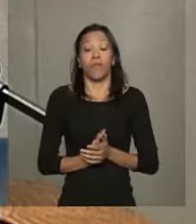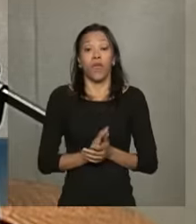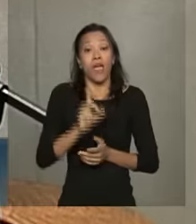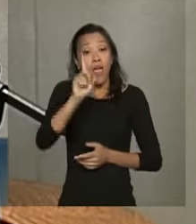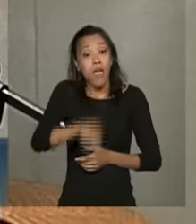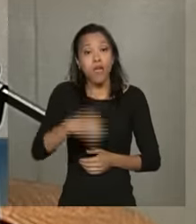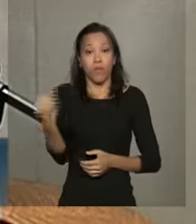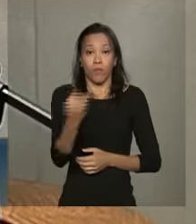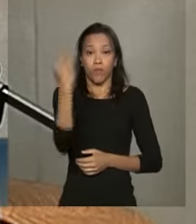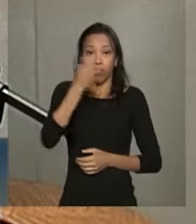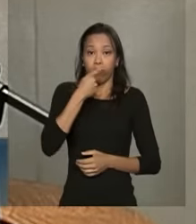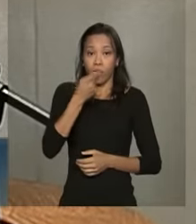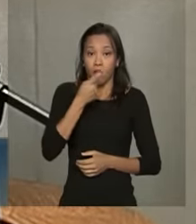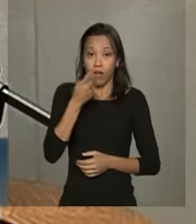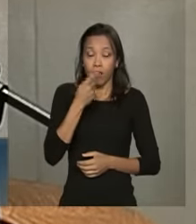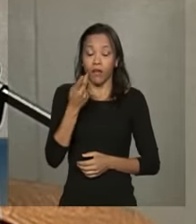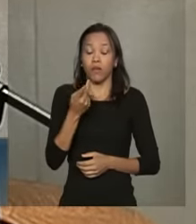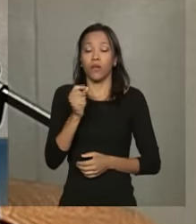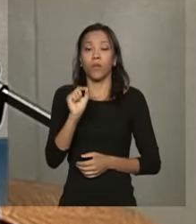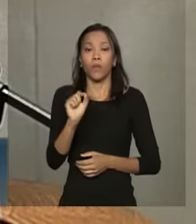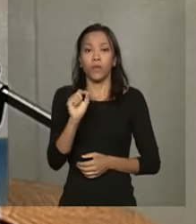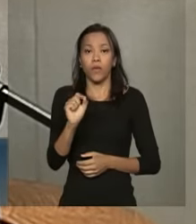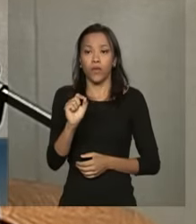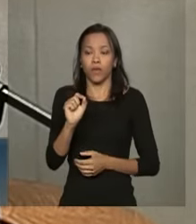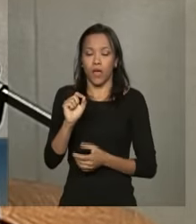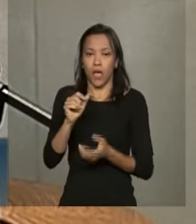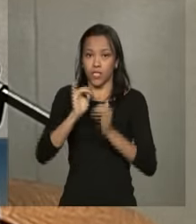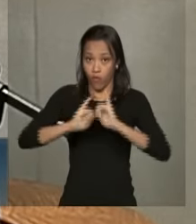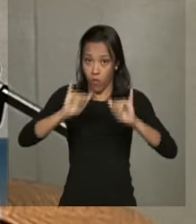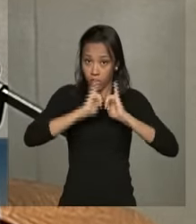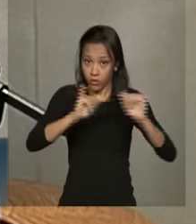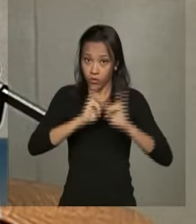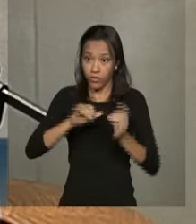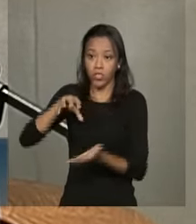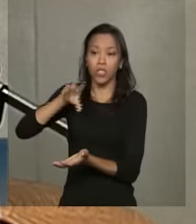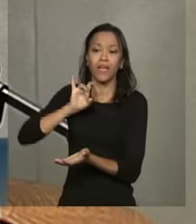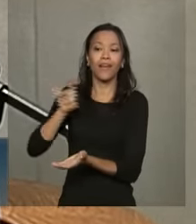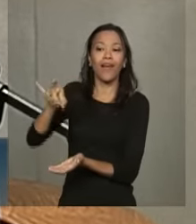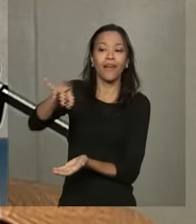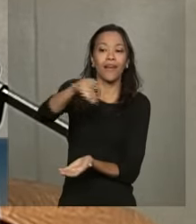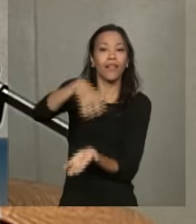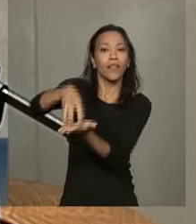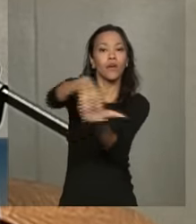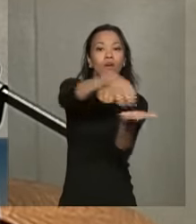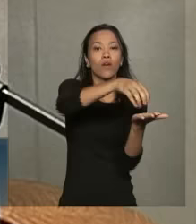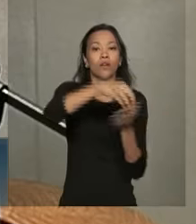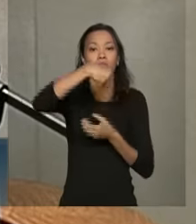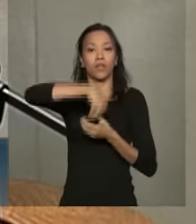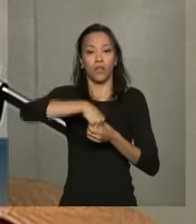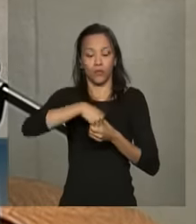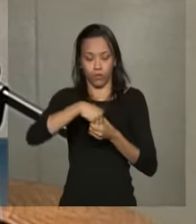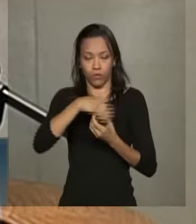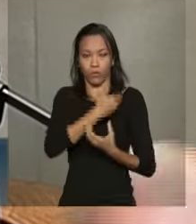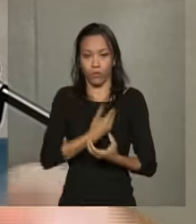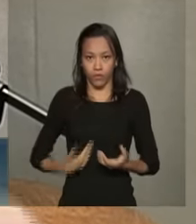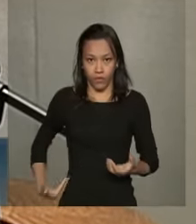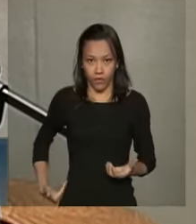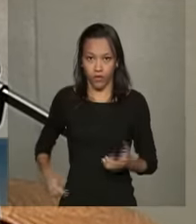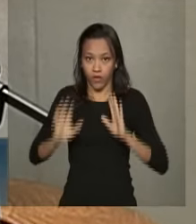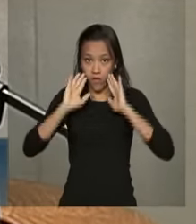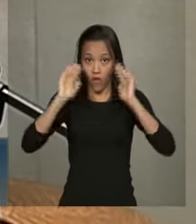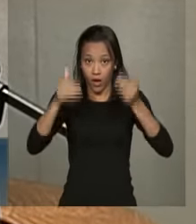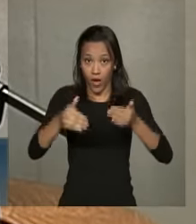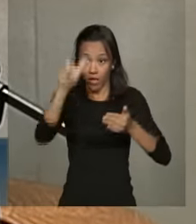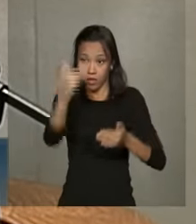destacar os dados dos órgãos públicos eh referentes e que tem uma atuação na atenção À Vítima os dados do